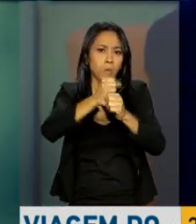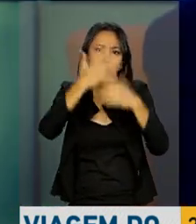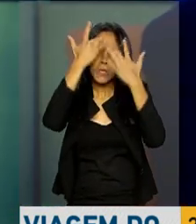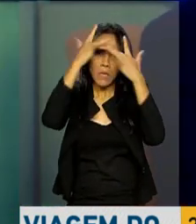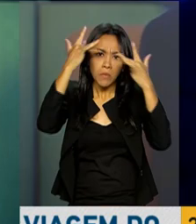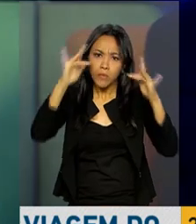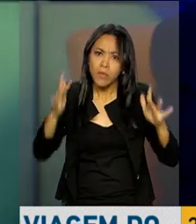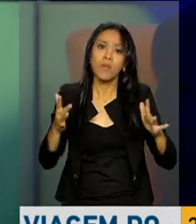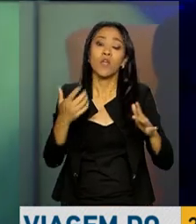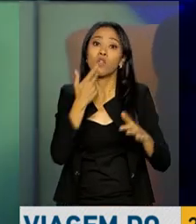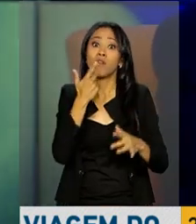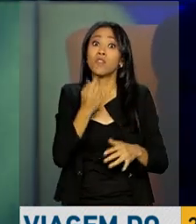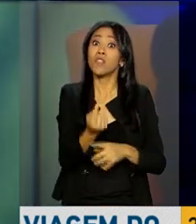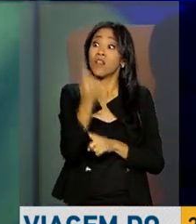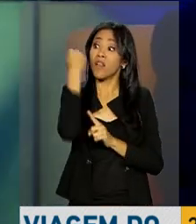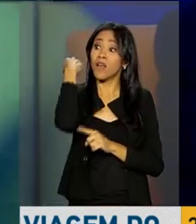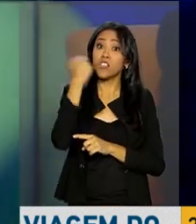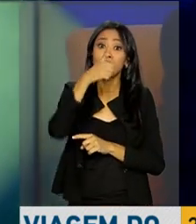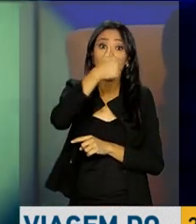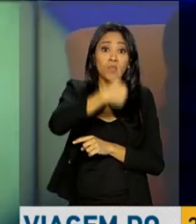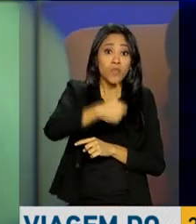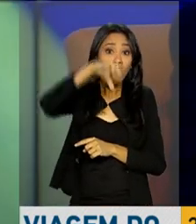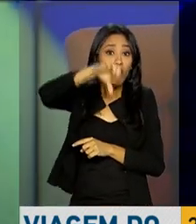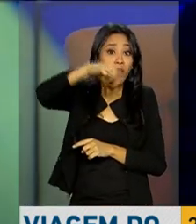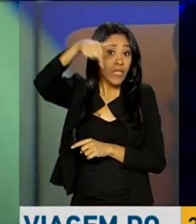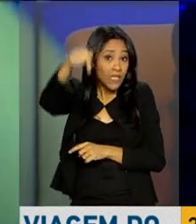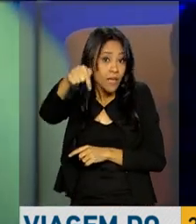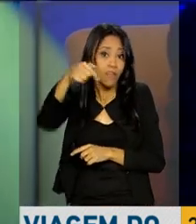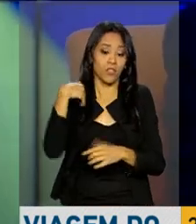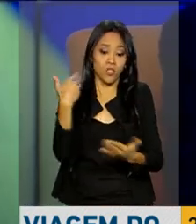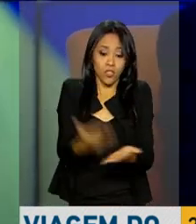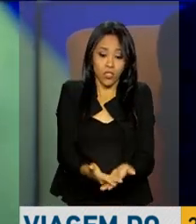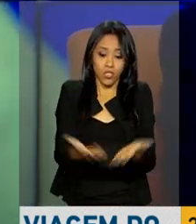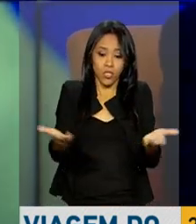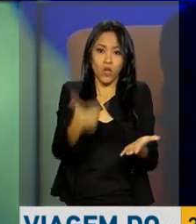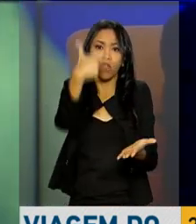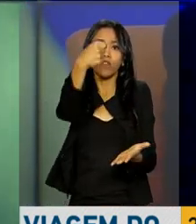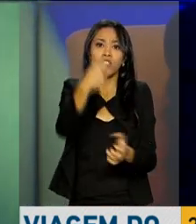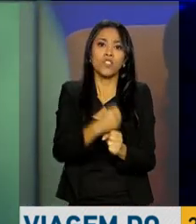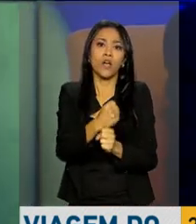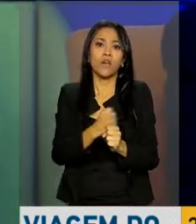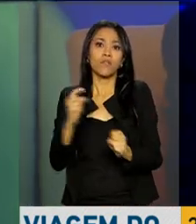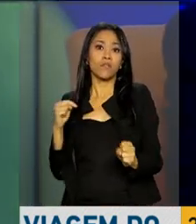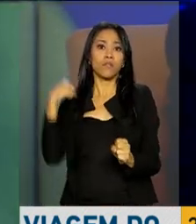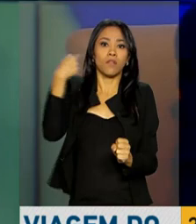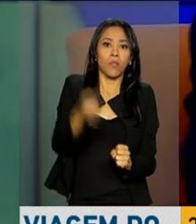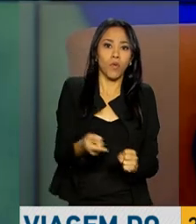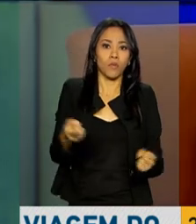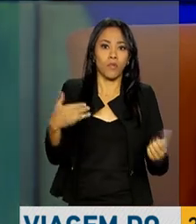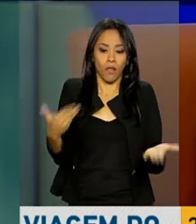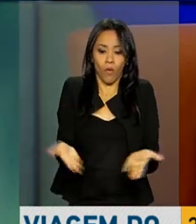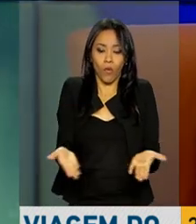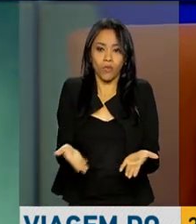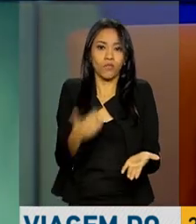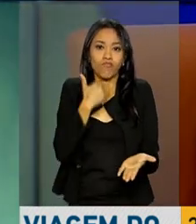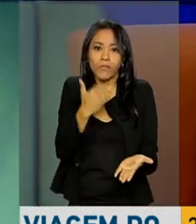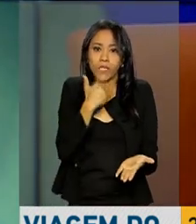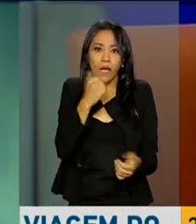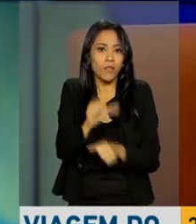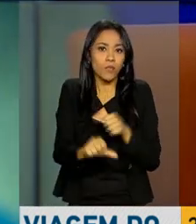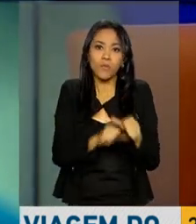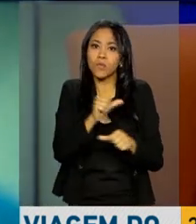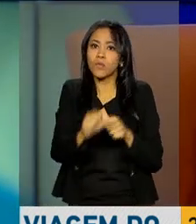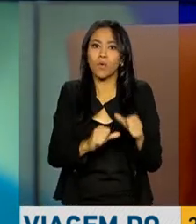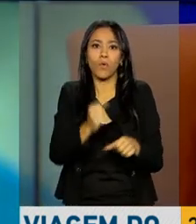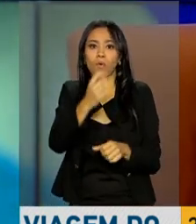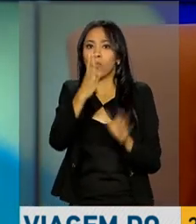olha, estou falando em 1997. Ora, chego em 2017, 20 anos depois, e nada da reforma do ensino médio. Nós